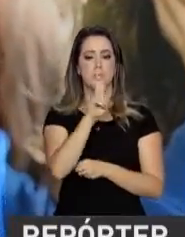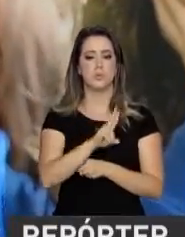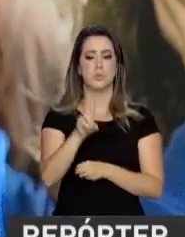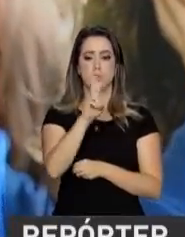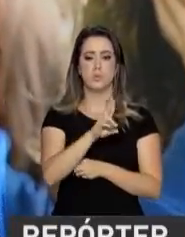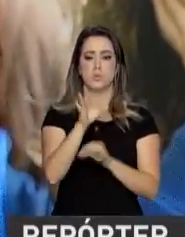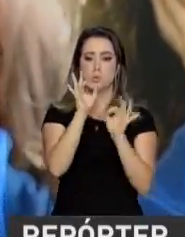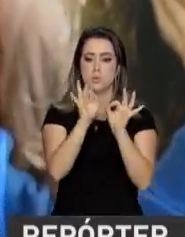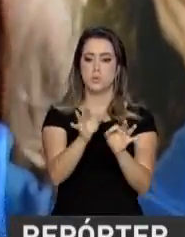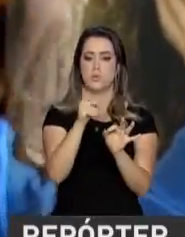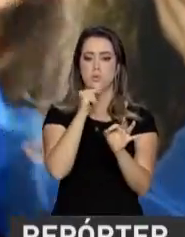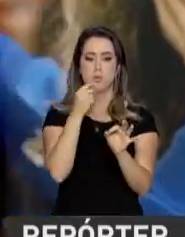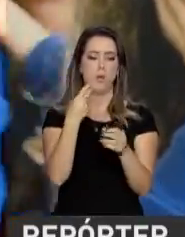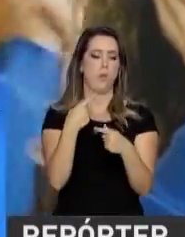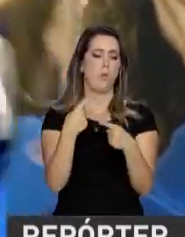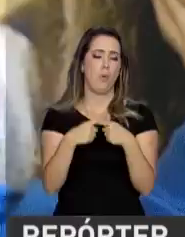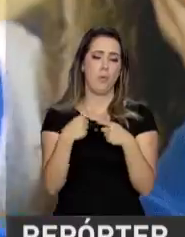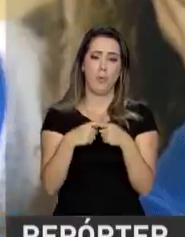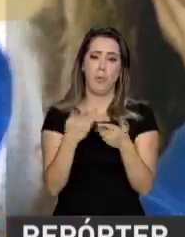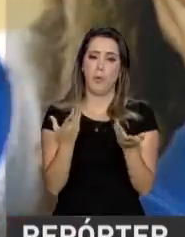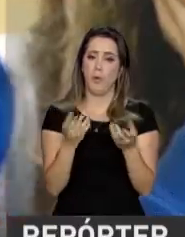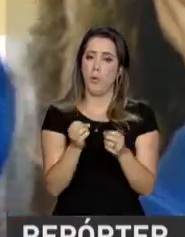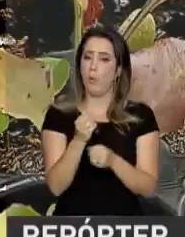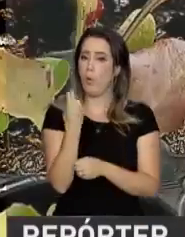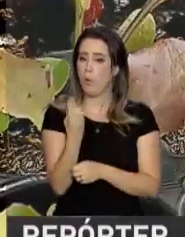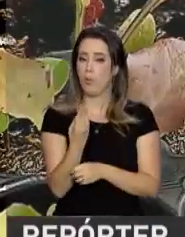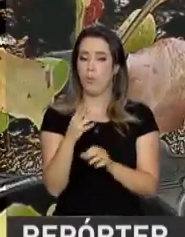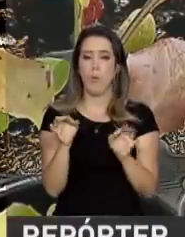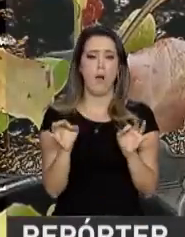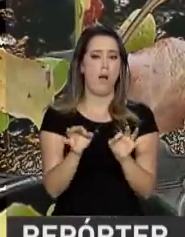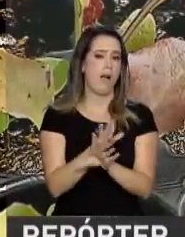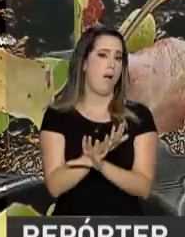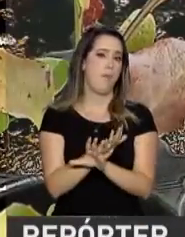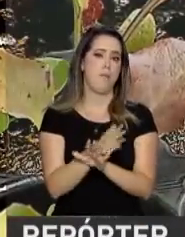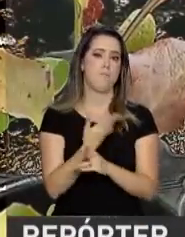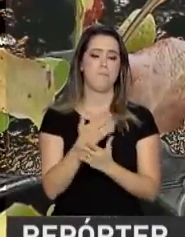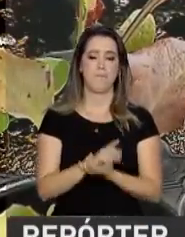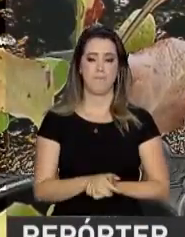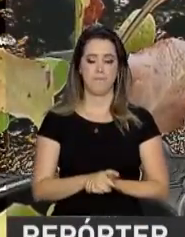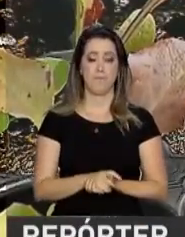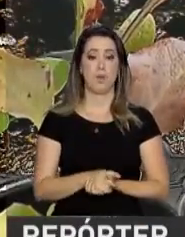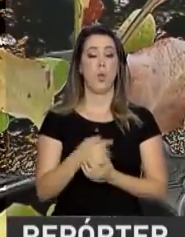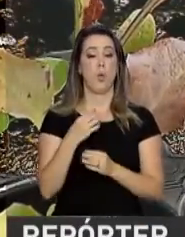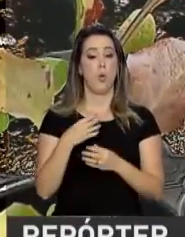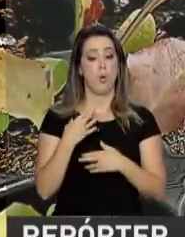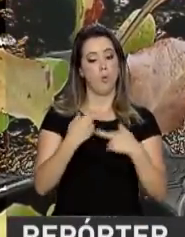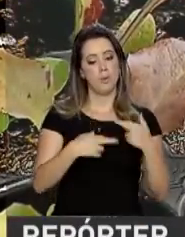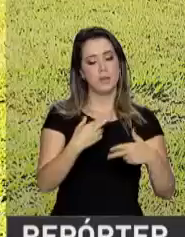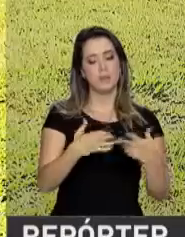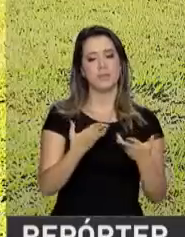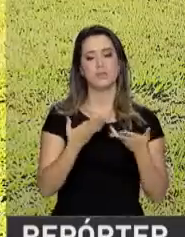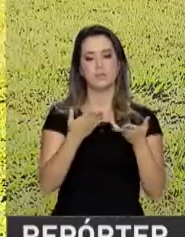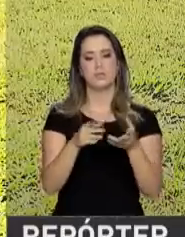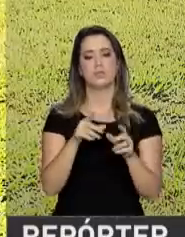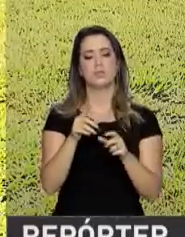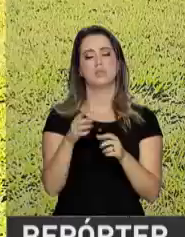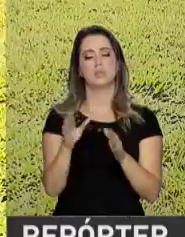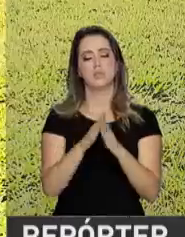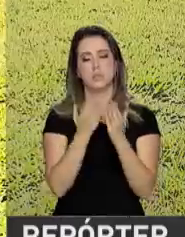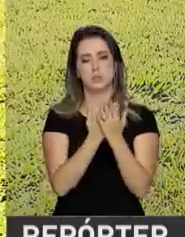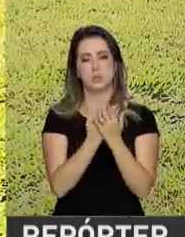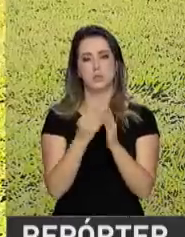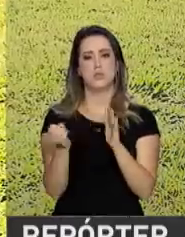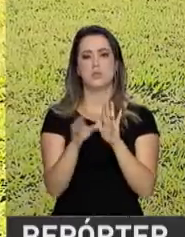pelo fato de não ser um bem que é infinito com um legado do fórum mundial da água a escola já tem novos